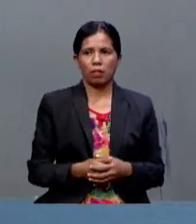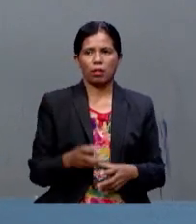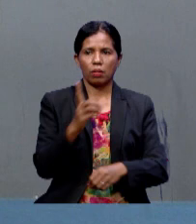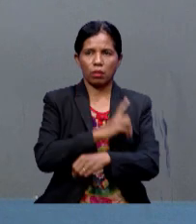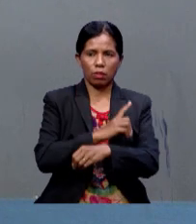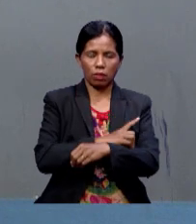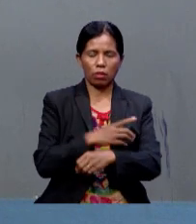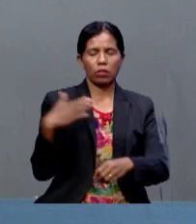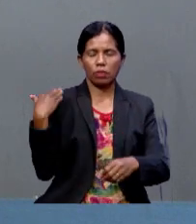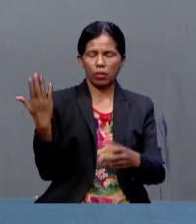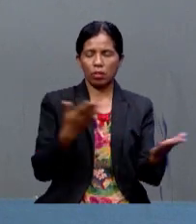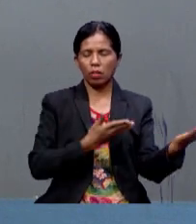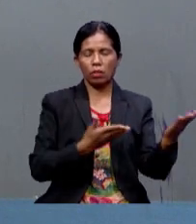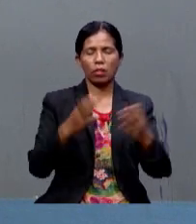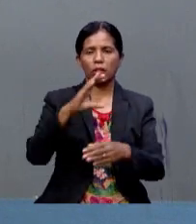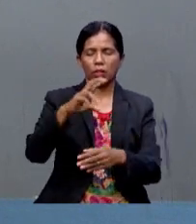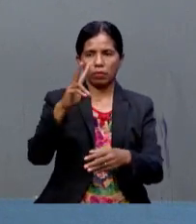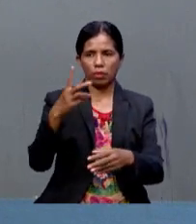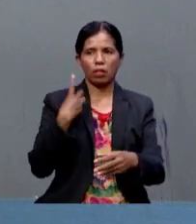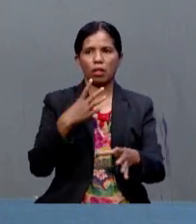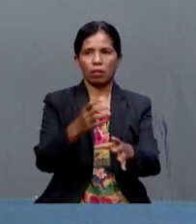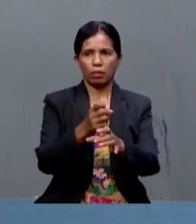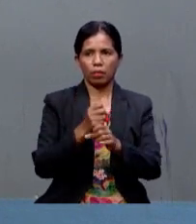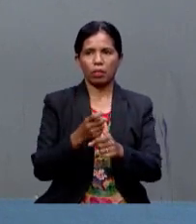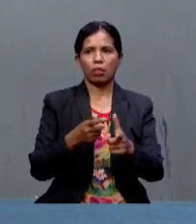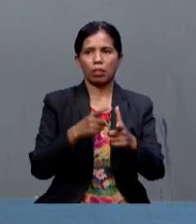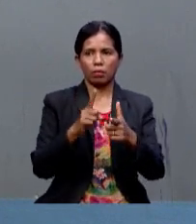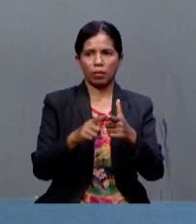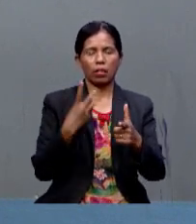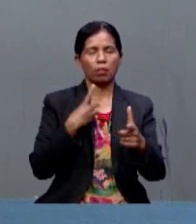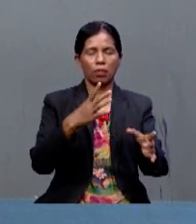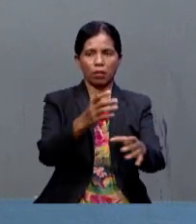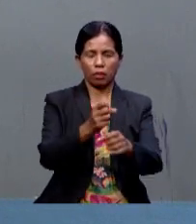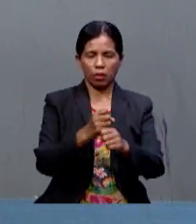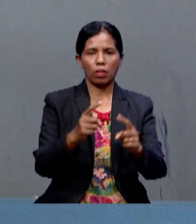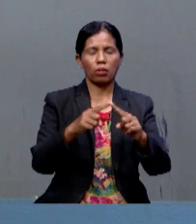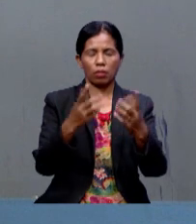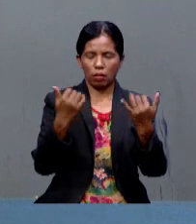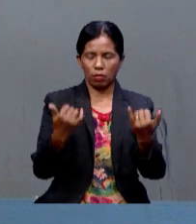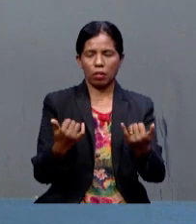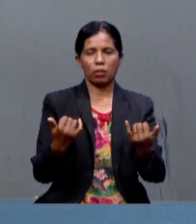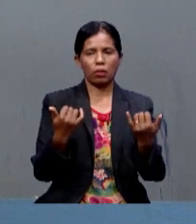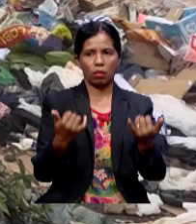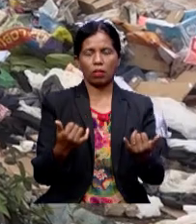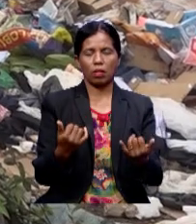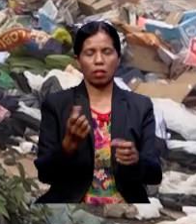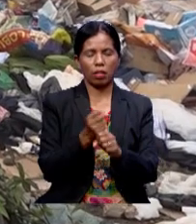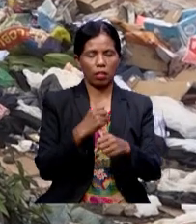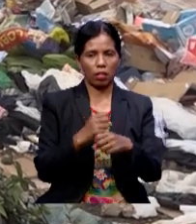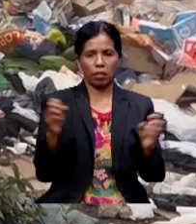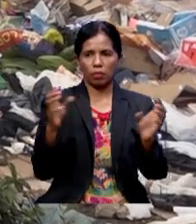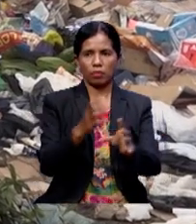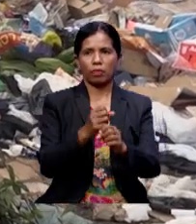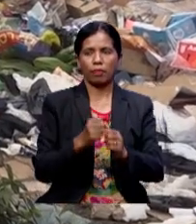jawaban sira lor lor mai hata mah misimu sira jam pes mah kami ami bafuti mabe realidadi sira mafuti pala gor hara lebar.